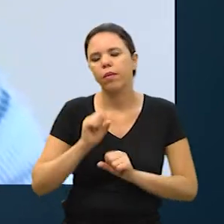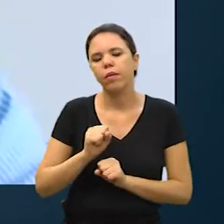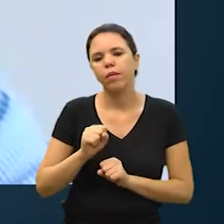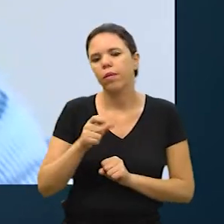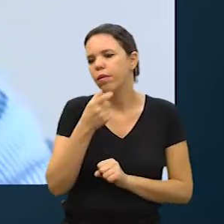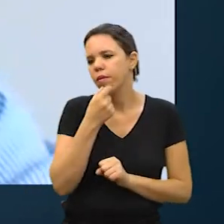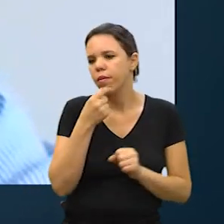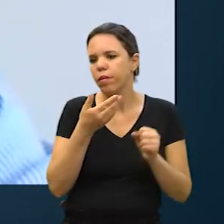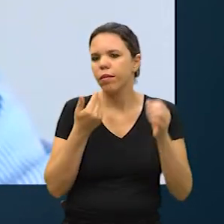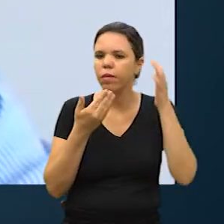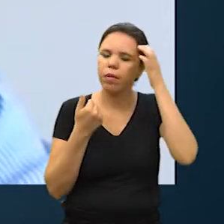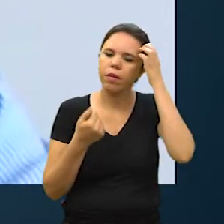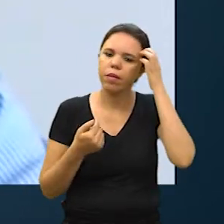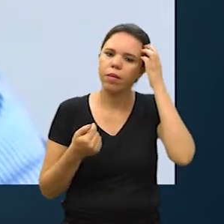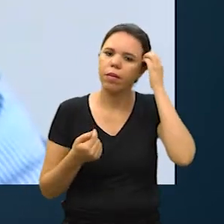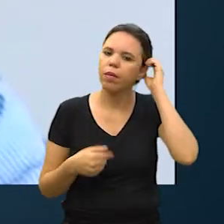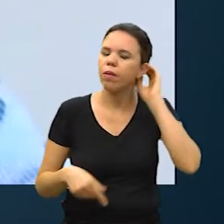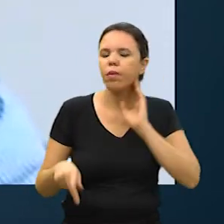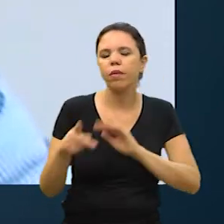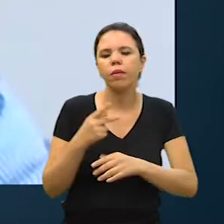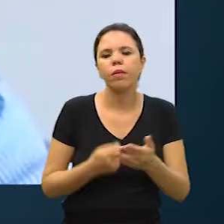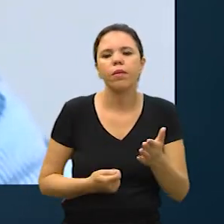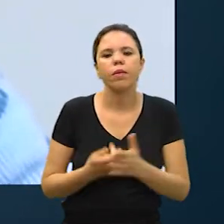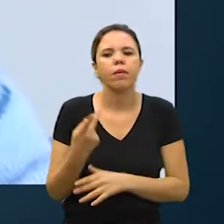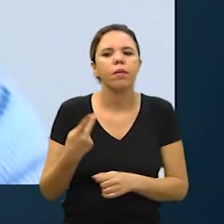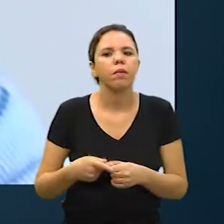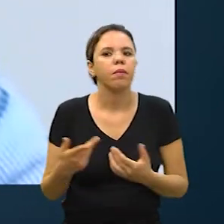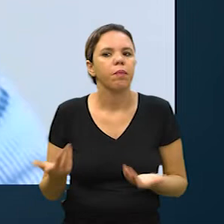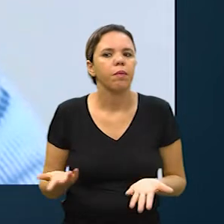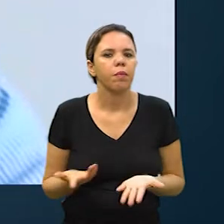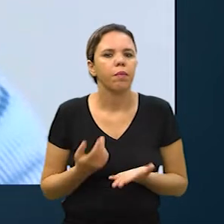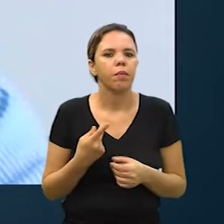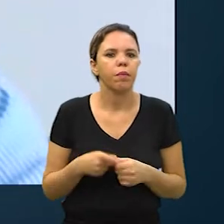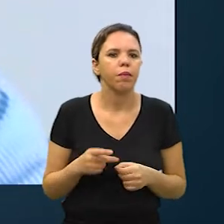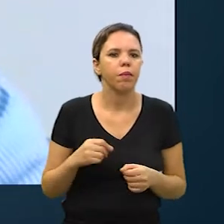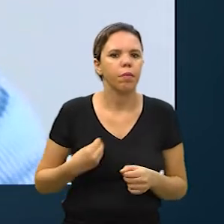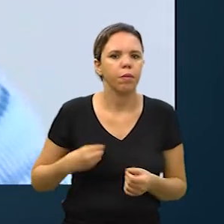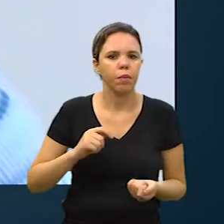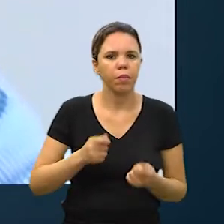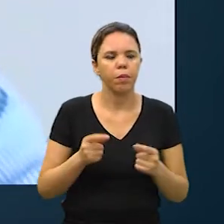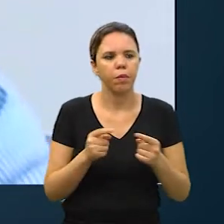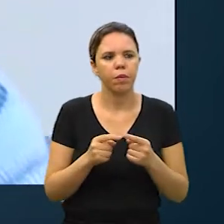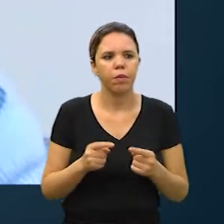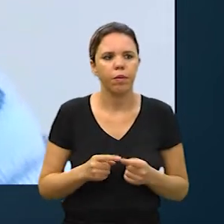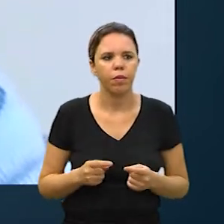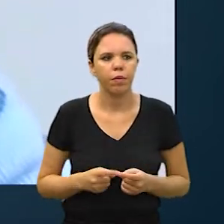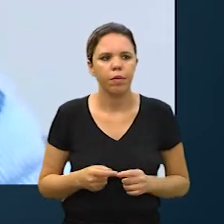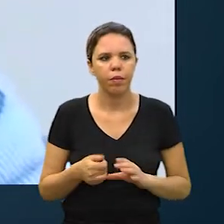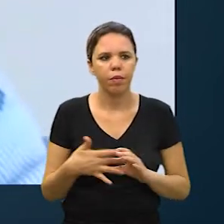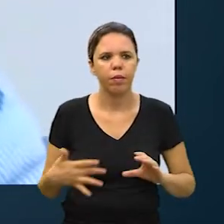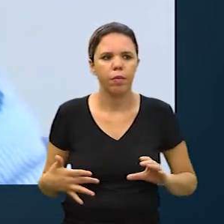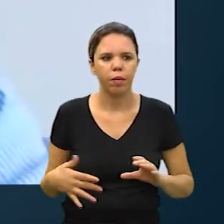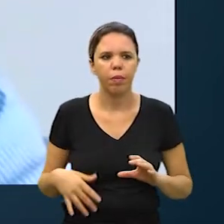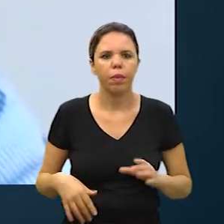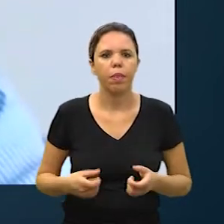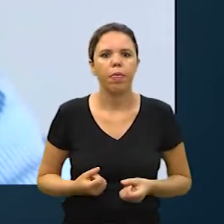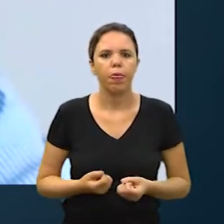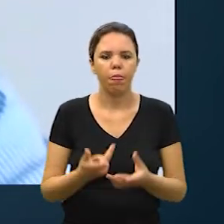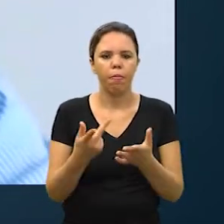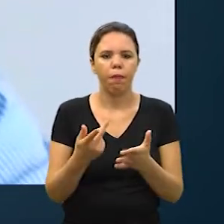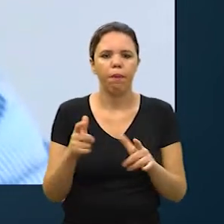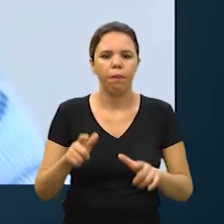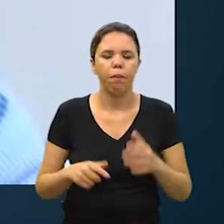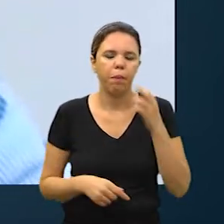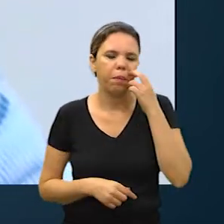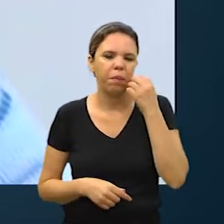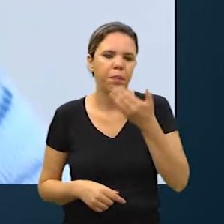isso é o mais fácil. Então, definir se o país compra aquele produto e se o produto está adequado para as características do comprador local,